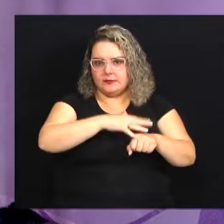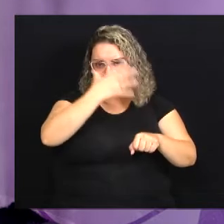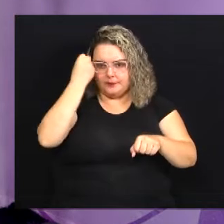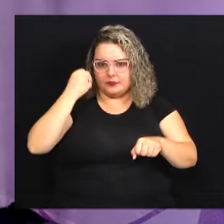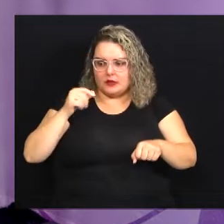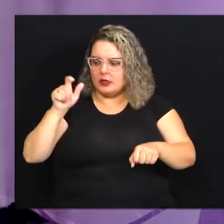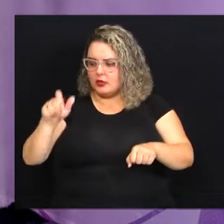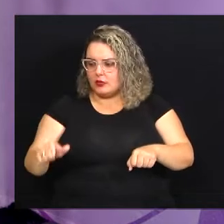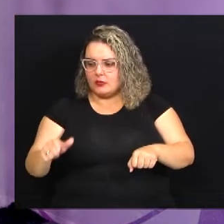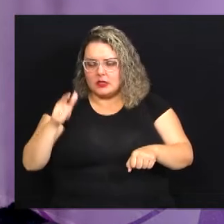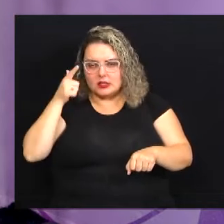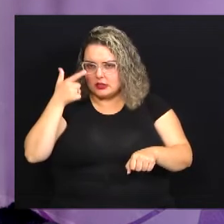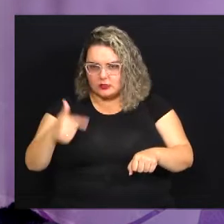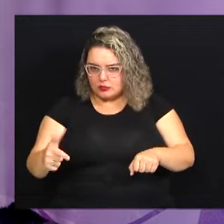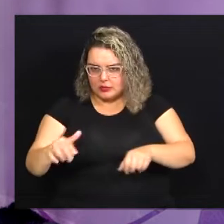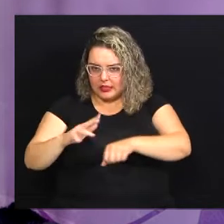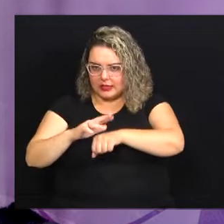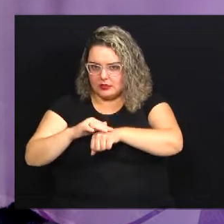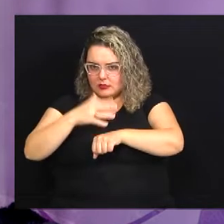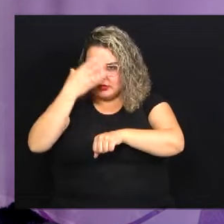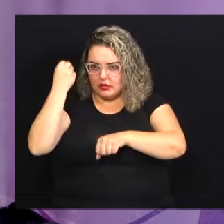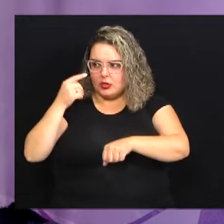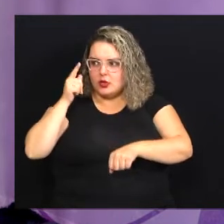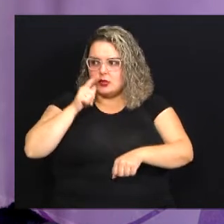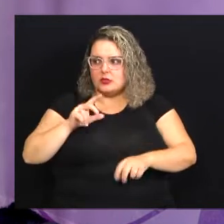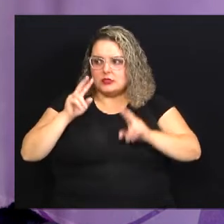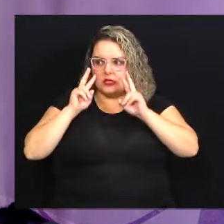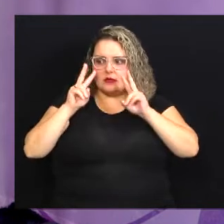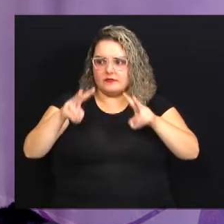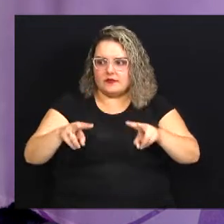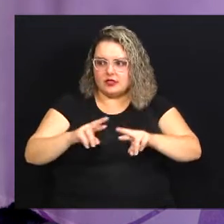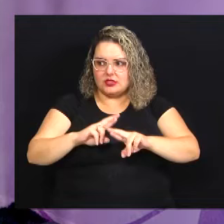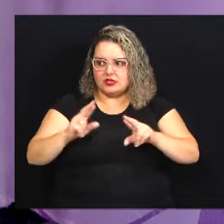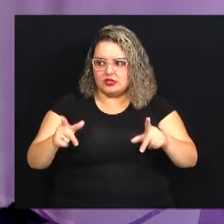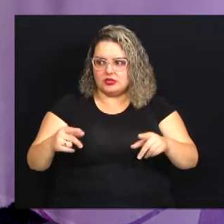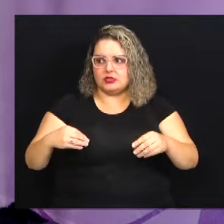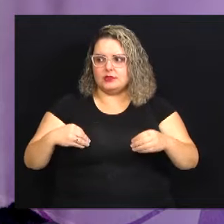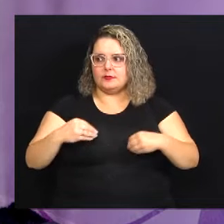tem? A gente consegue ver essa diferença nesses exames?